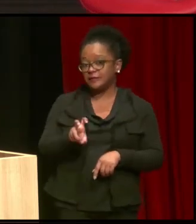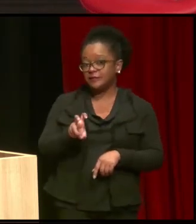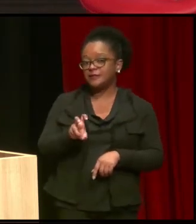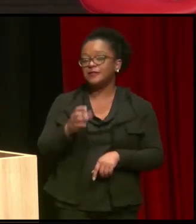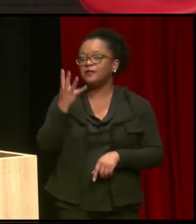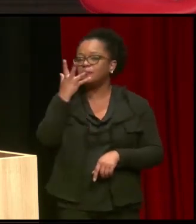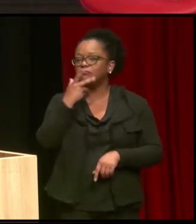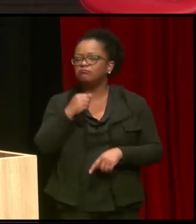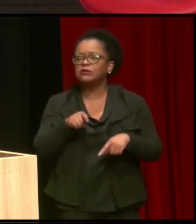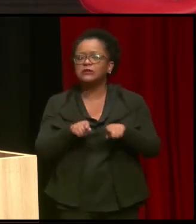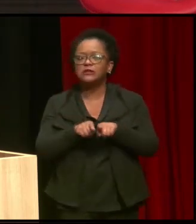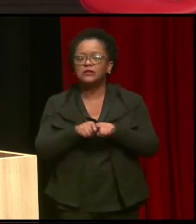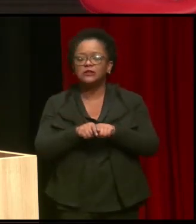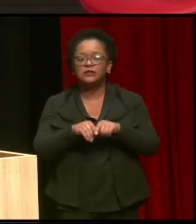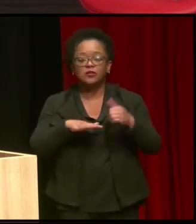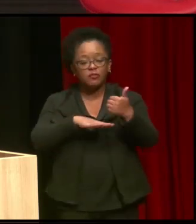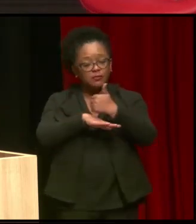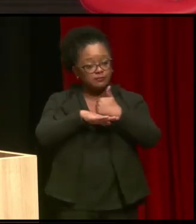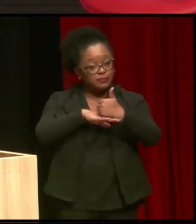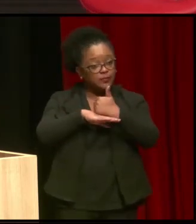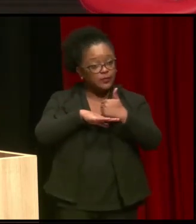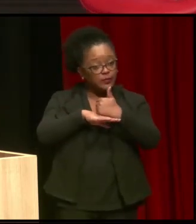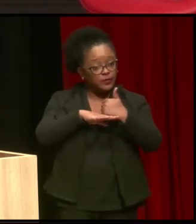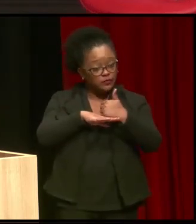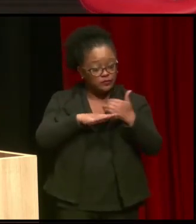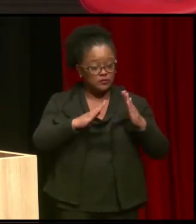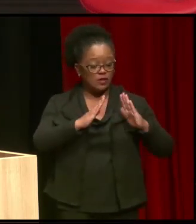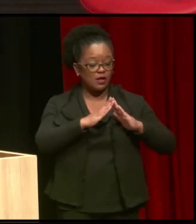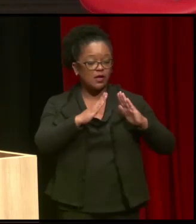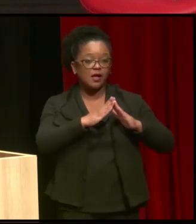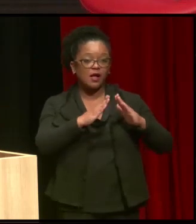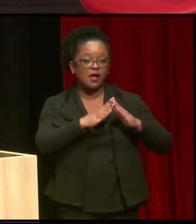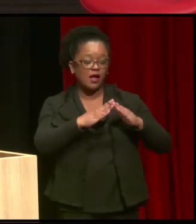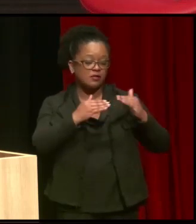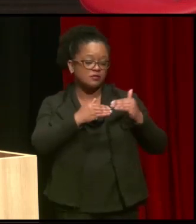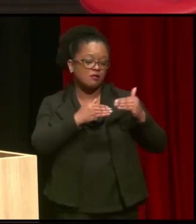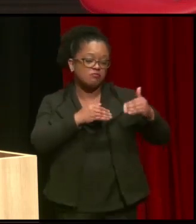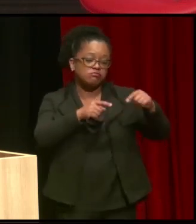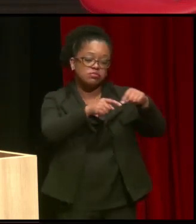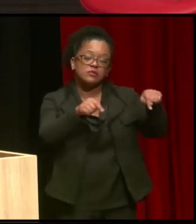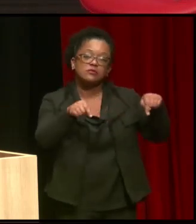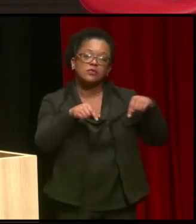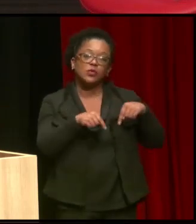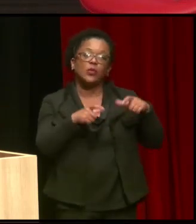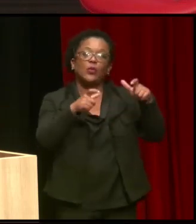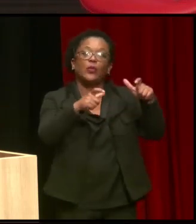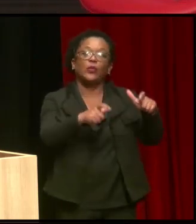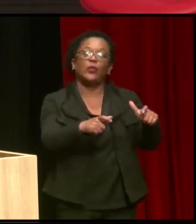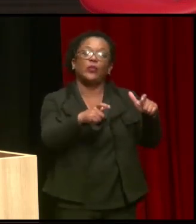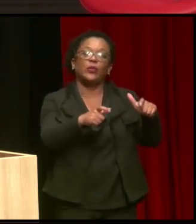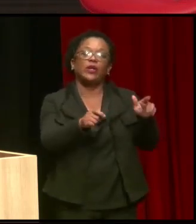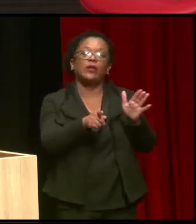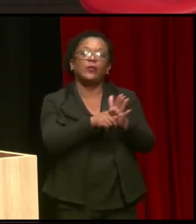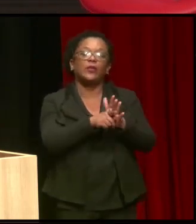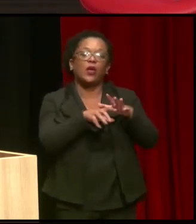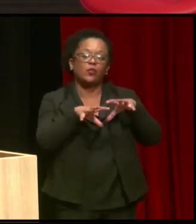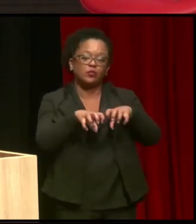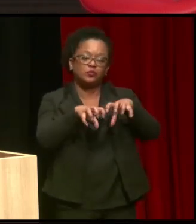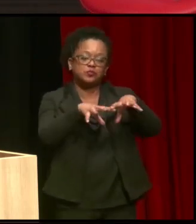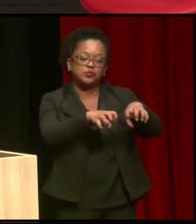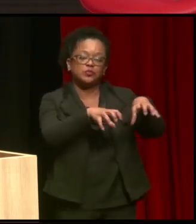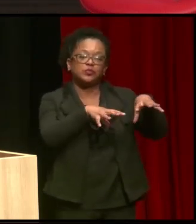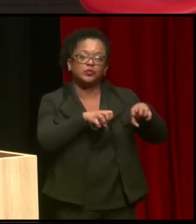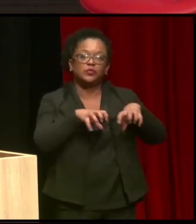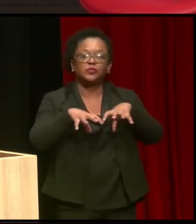e ele vivia na casa dele, na parte da frente da casa dele, era o consultório dele,